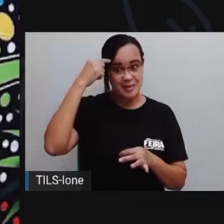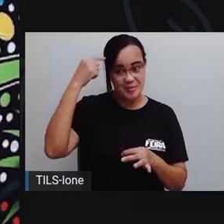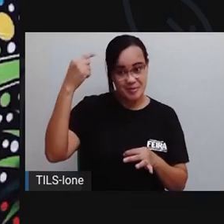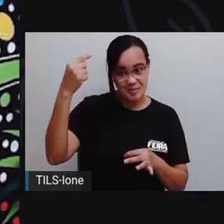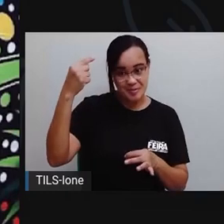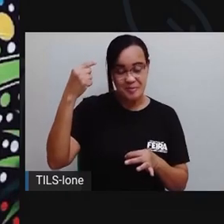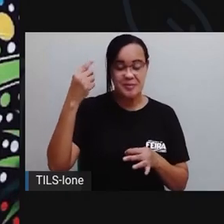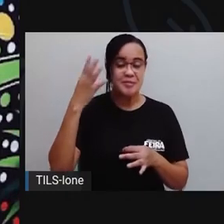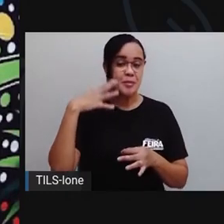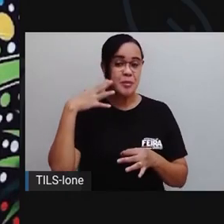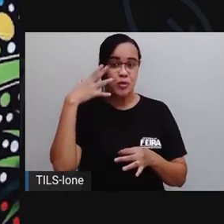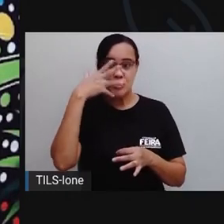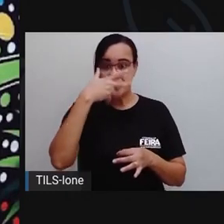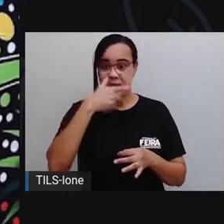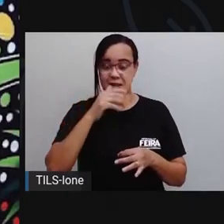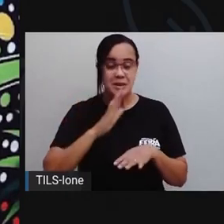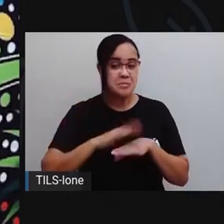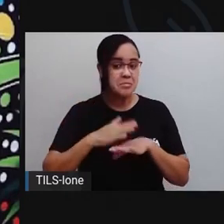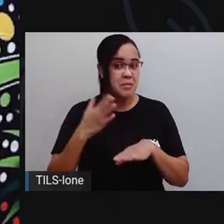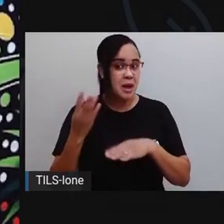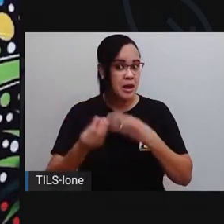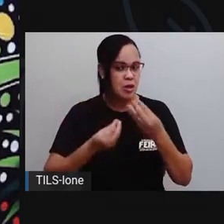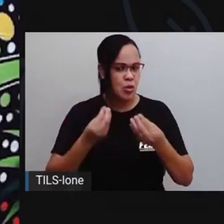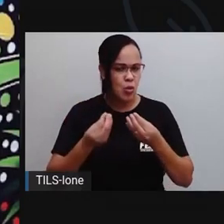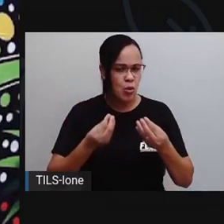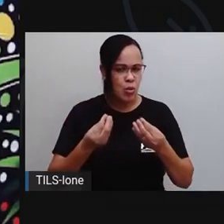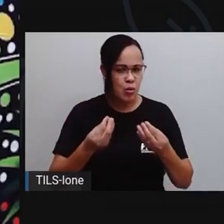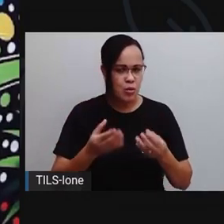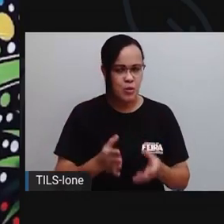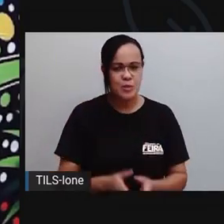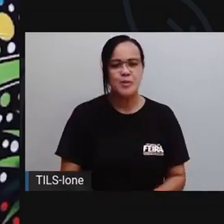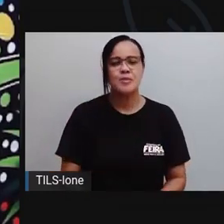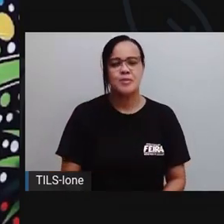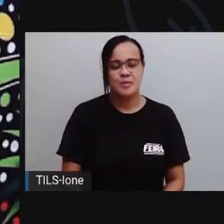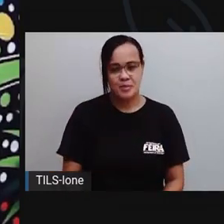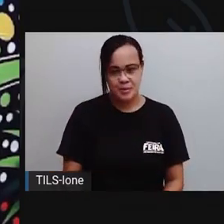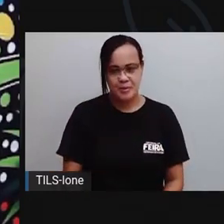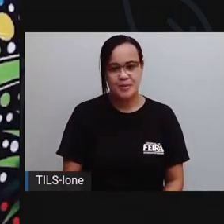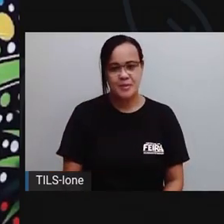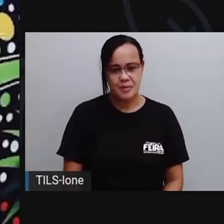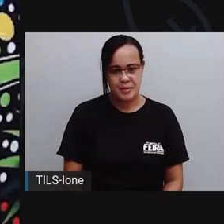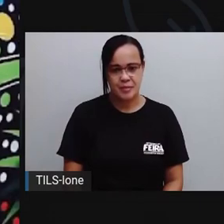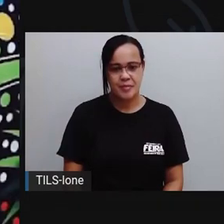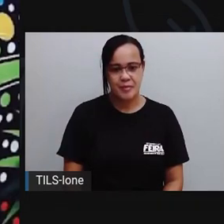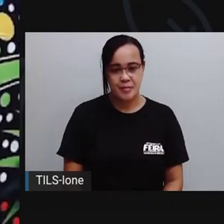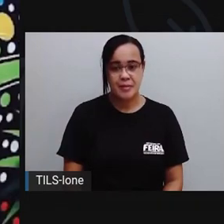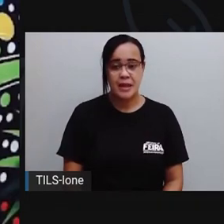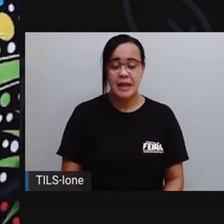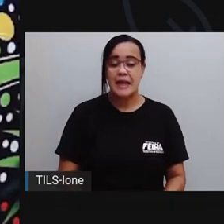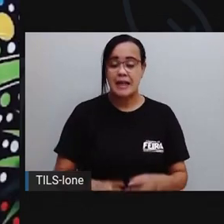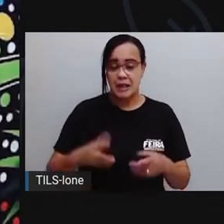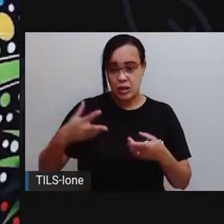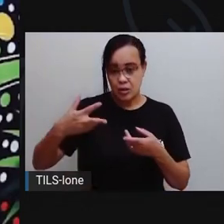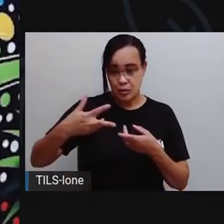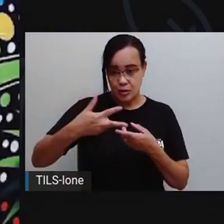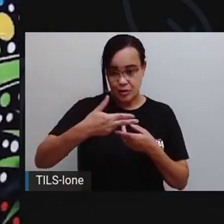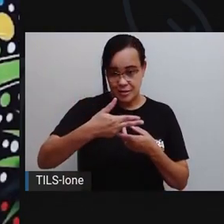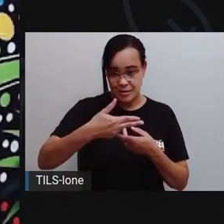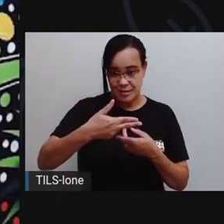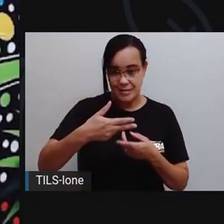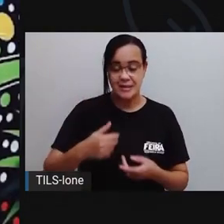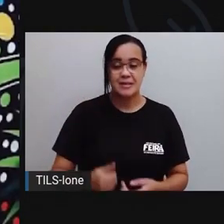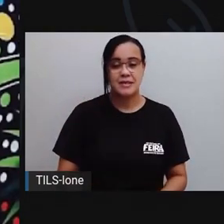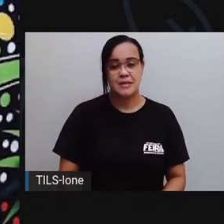mais bonita possível, tá certo? Eu vou ter que cortar aqui a borda, porque não vai dar para eu fazer o